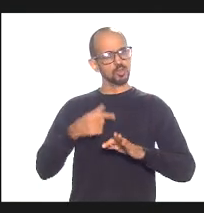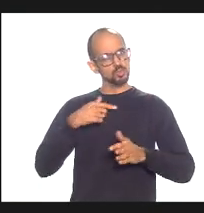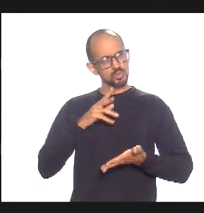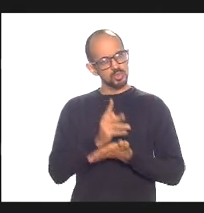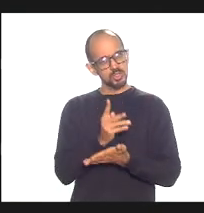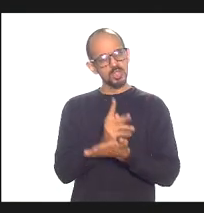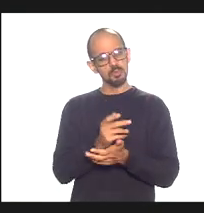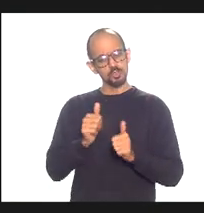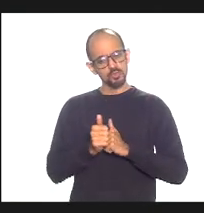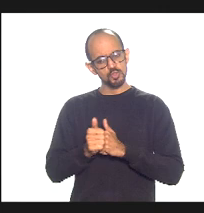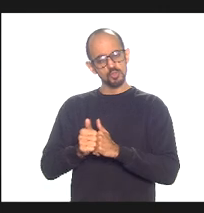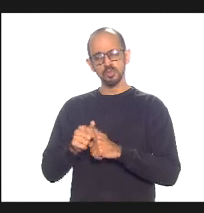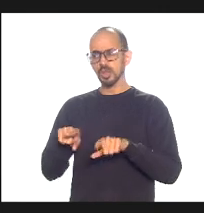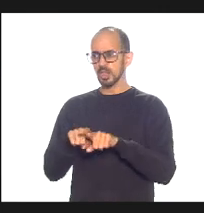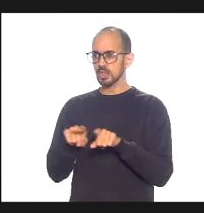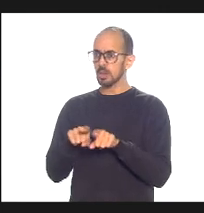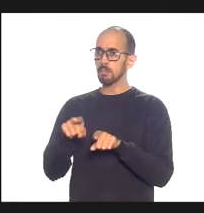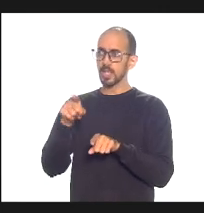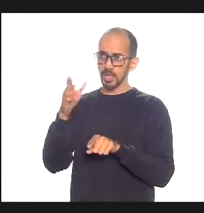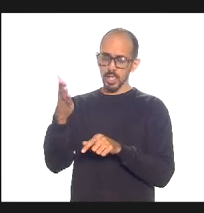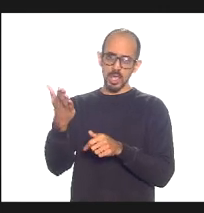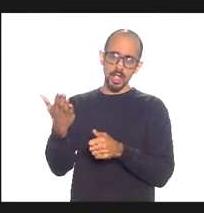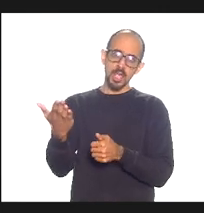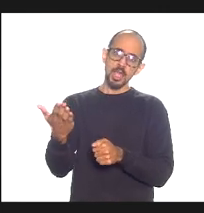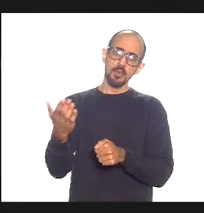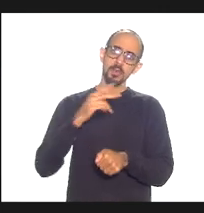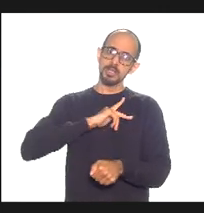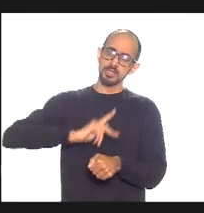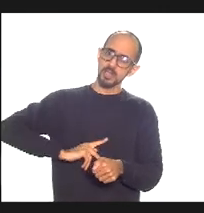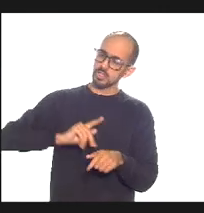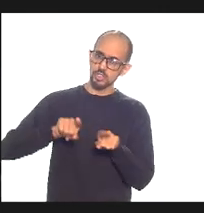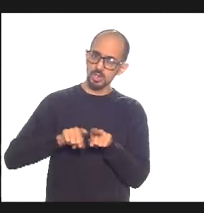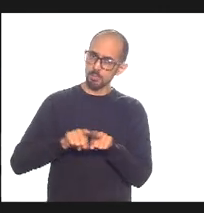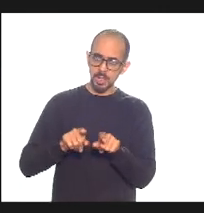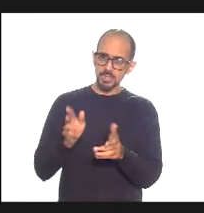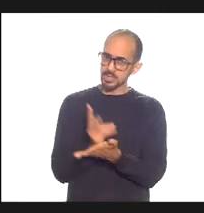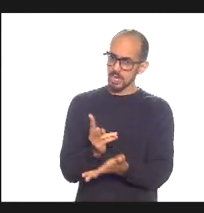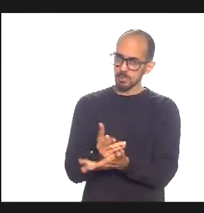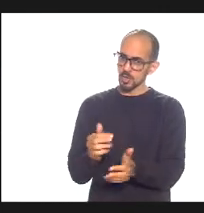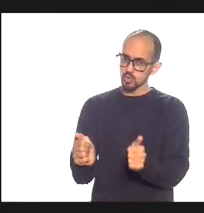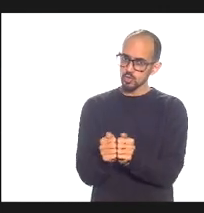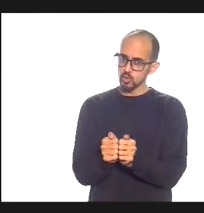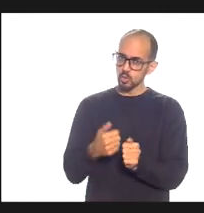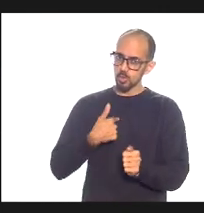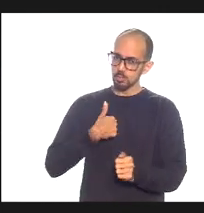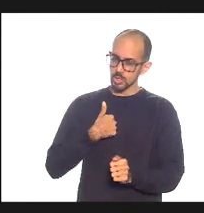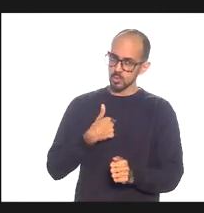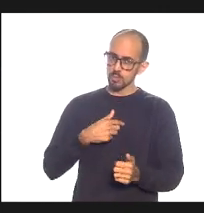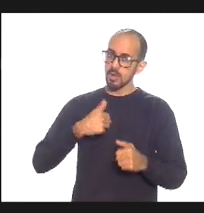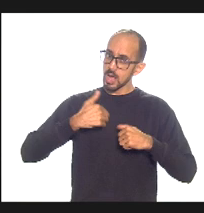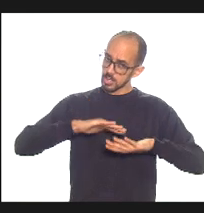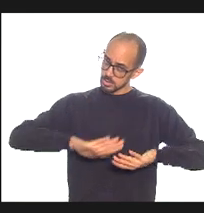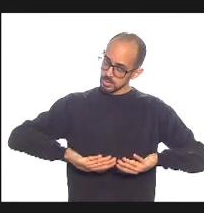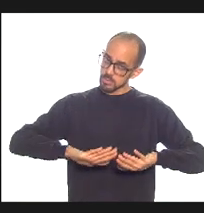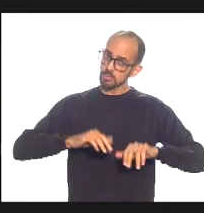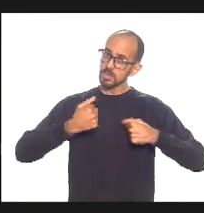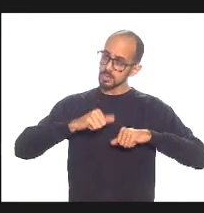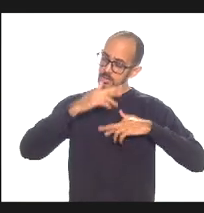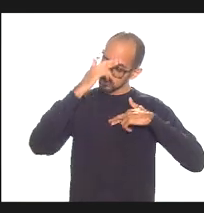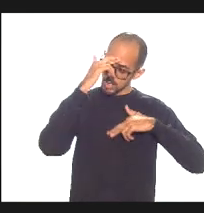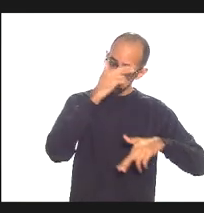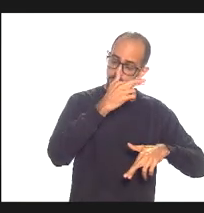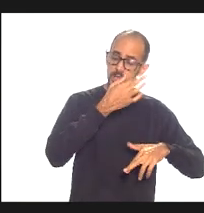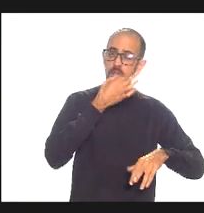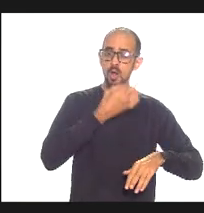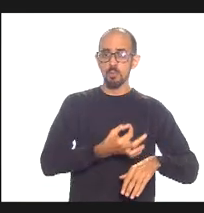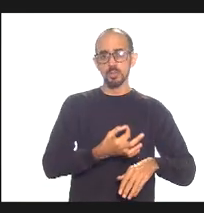esteve comigo. Mas, em alguma matéria ou outra, nós vamos divergir. E é preciso que ele entenda e respeite as convicções e